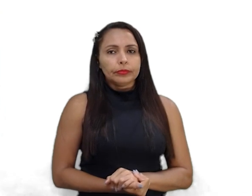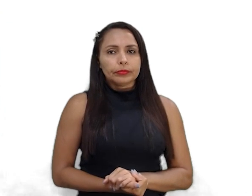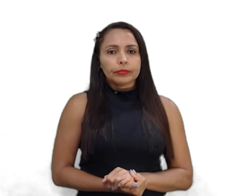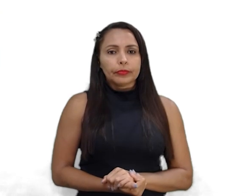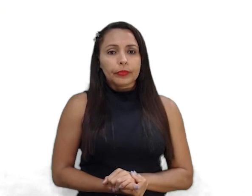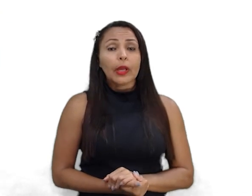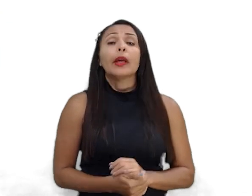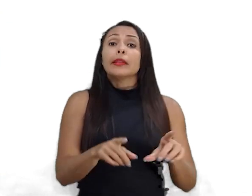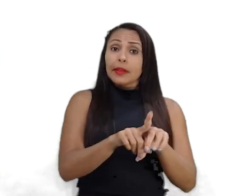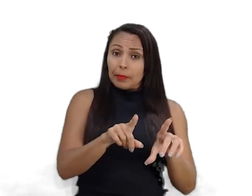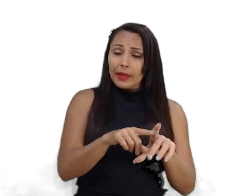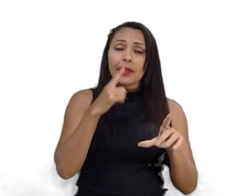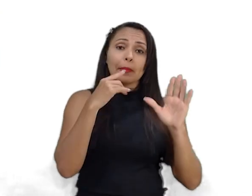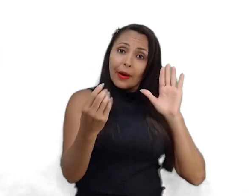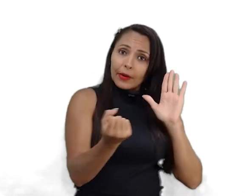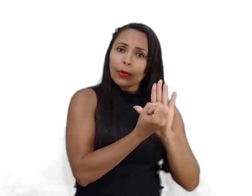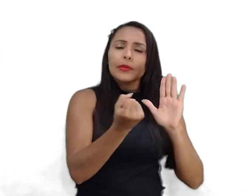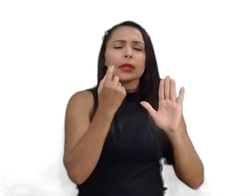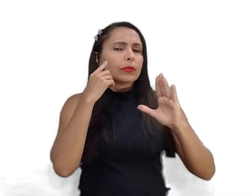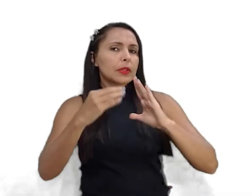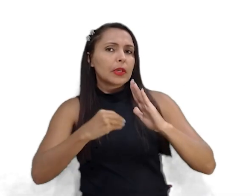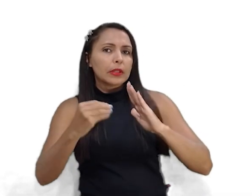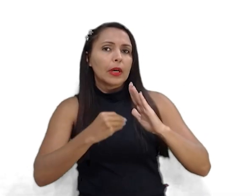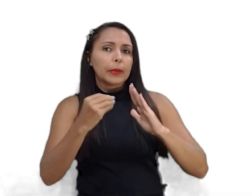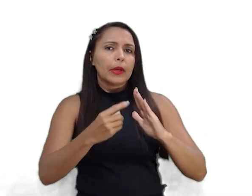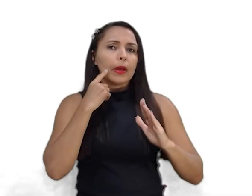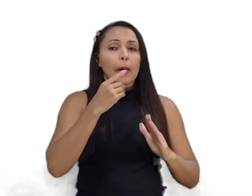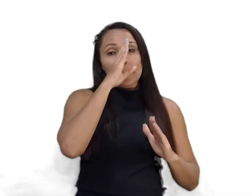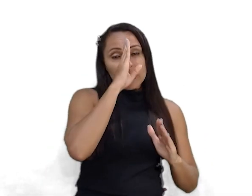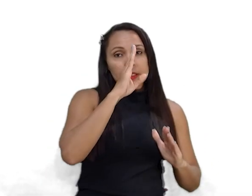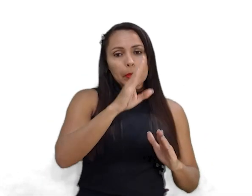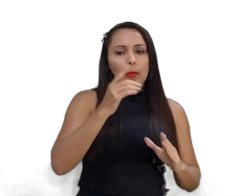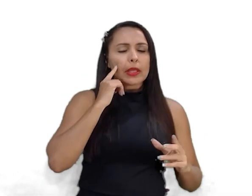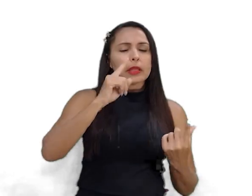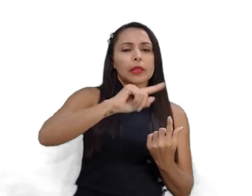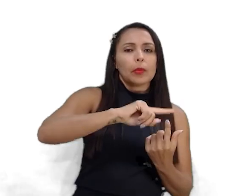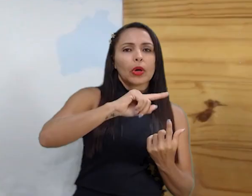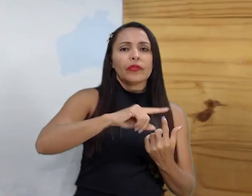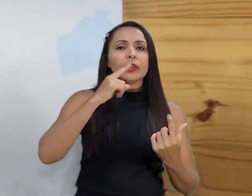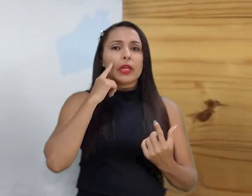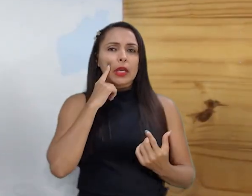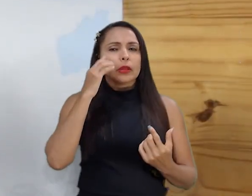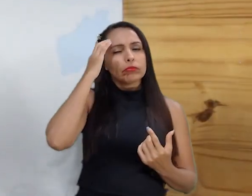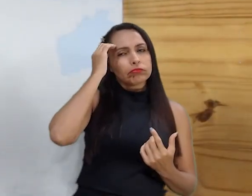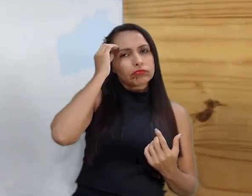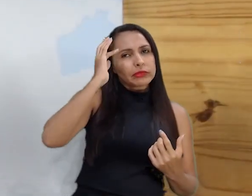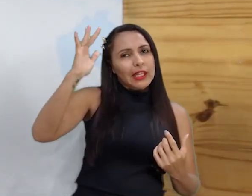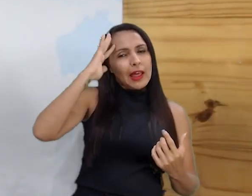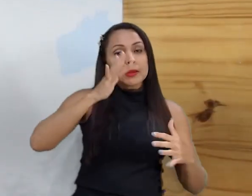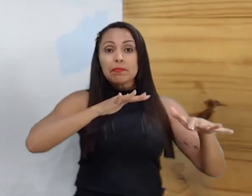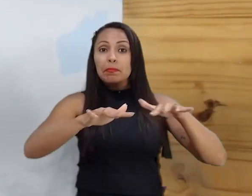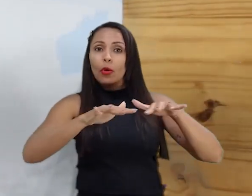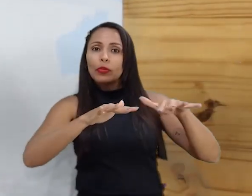O futurismo também marcou muito o design gráfico, principalmente a tipografia, com essa ideia de movimento. A tipografia, que